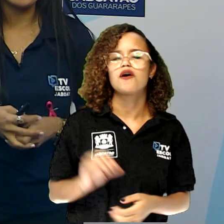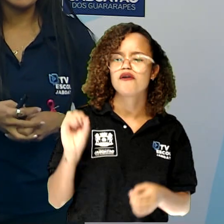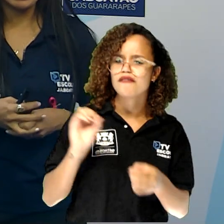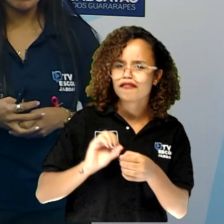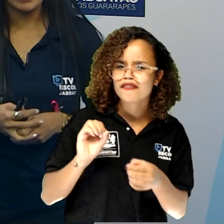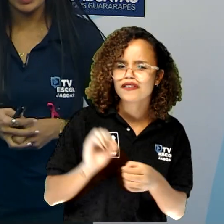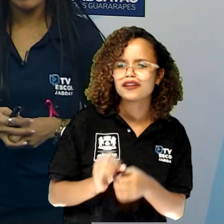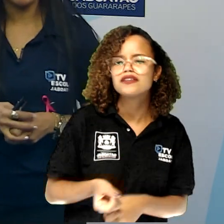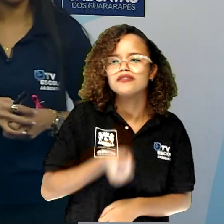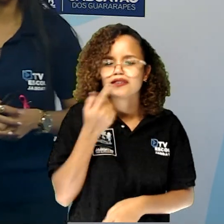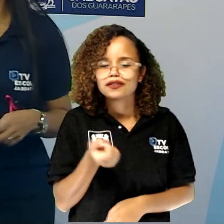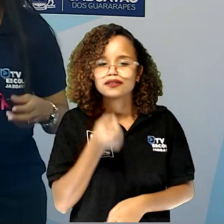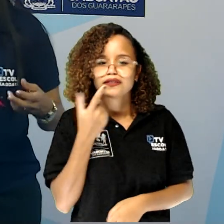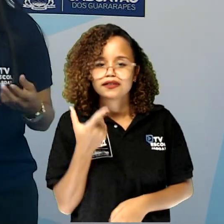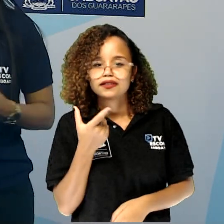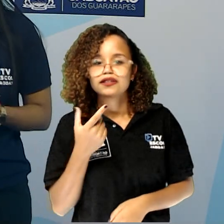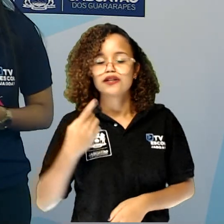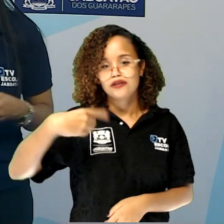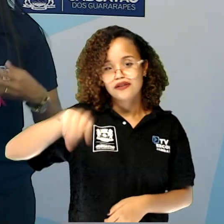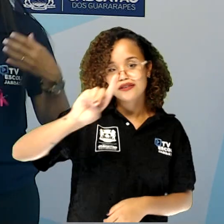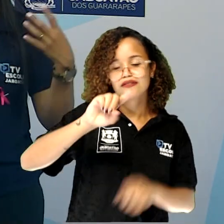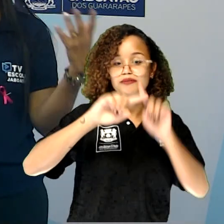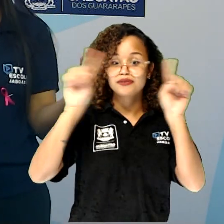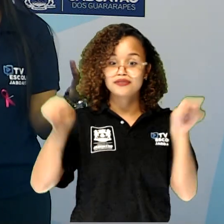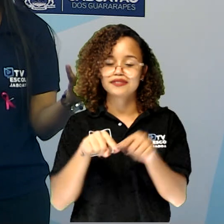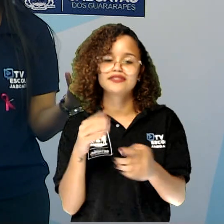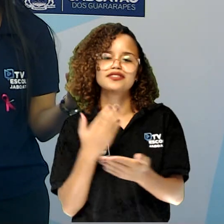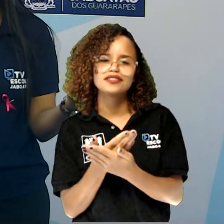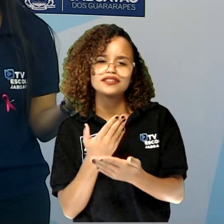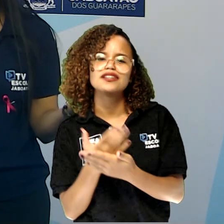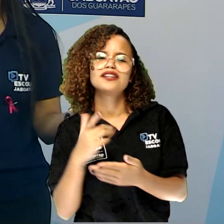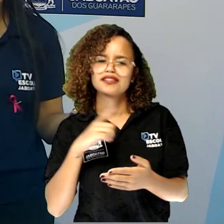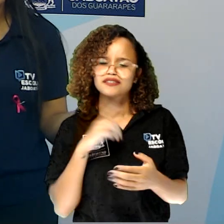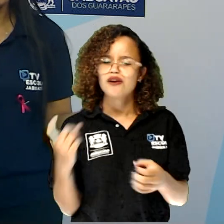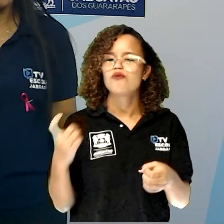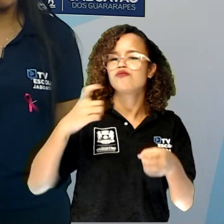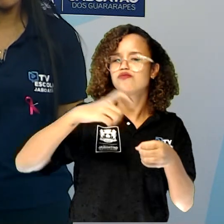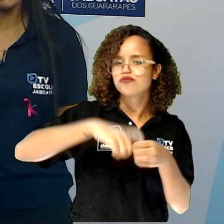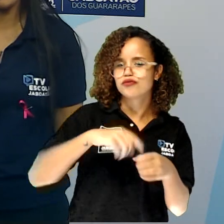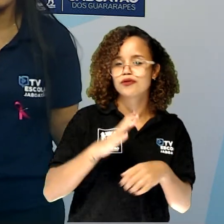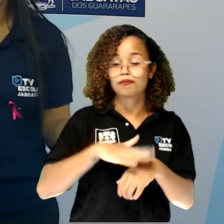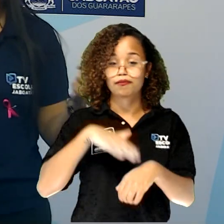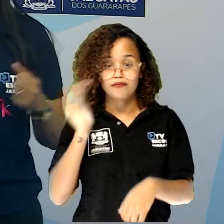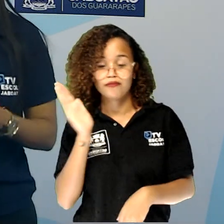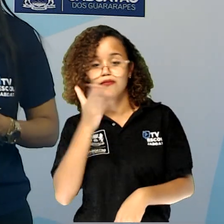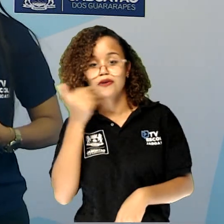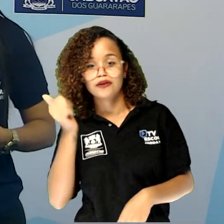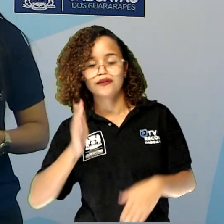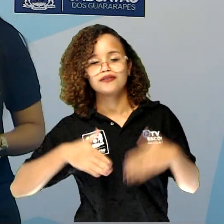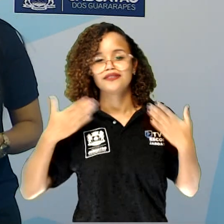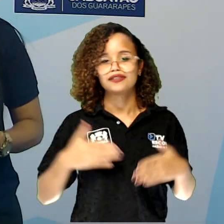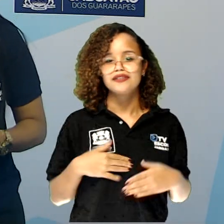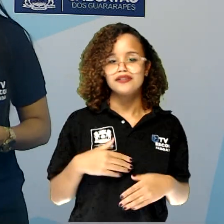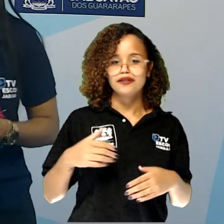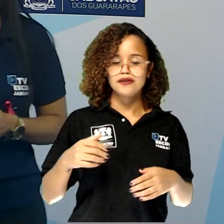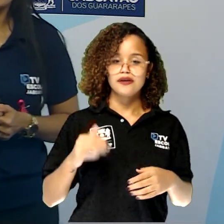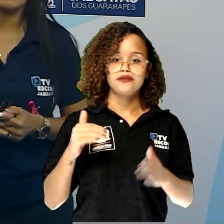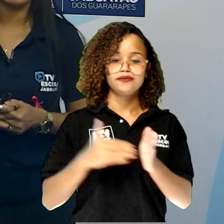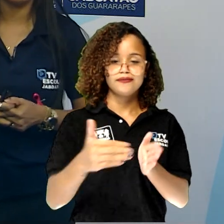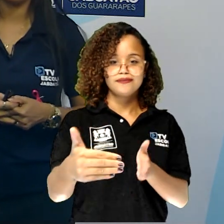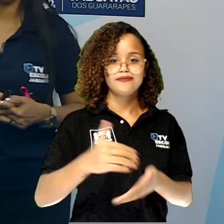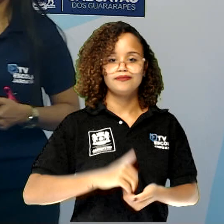Em tudo mete o nariz, pensa numa veia xereta. Adora smoke interno, se ela chegar no inferno, assusta até o capeta. E não fale da minha